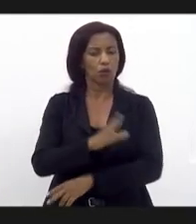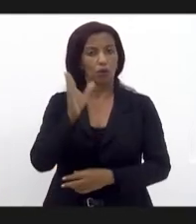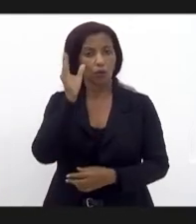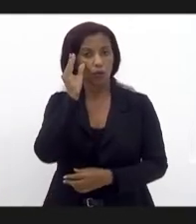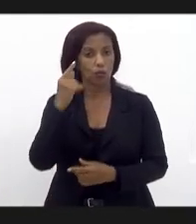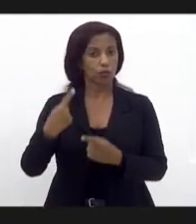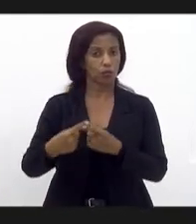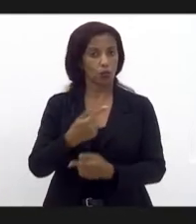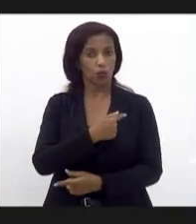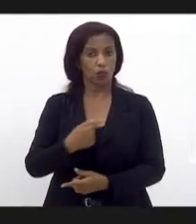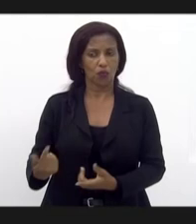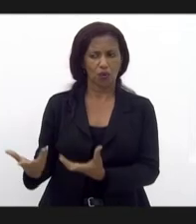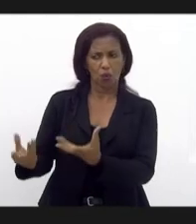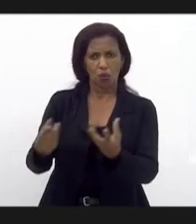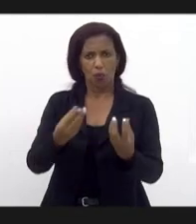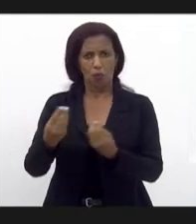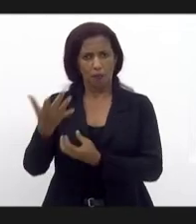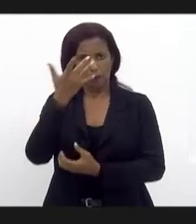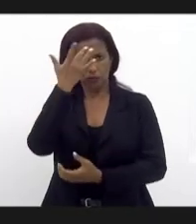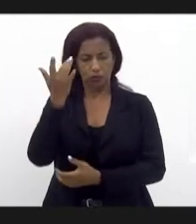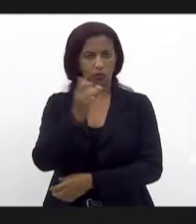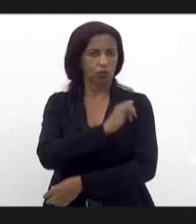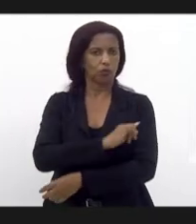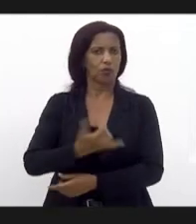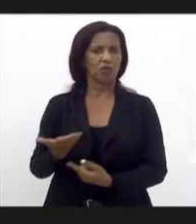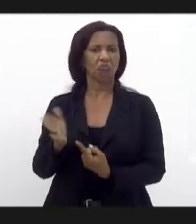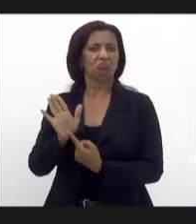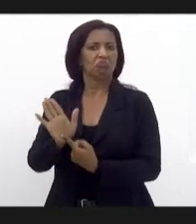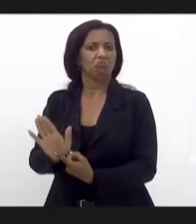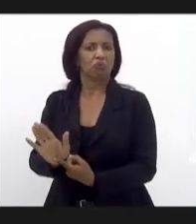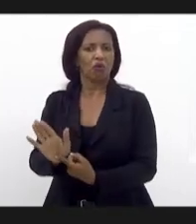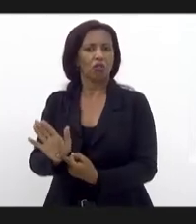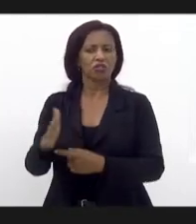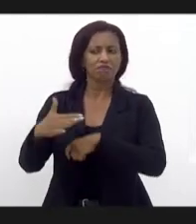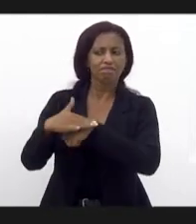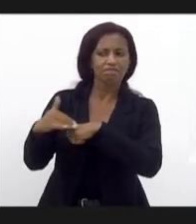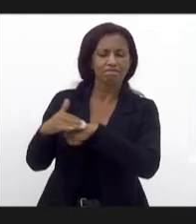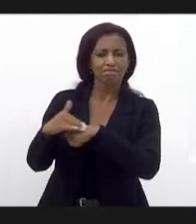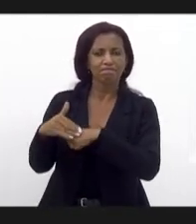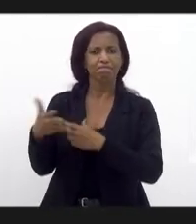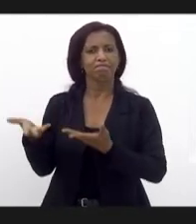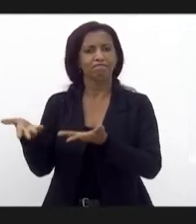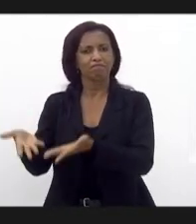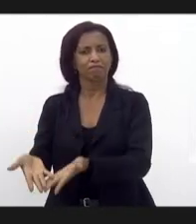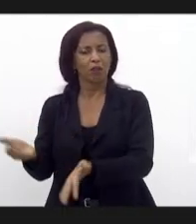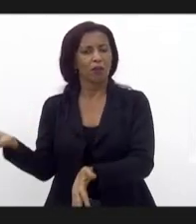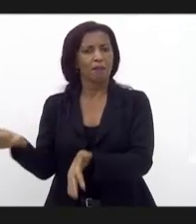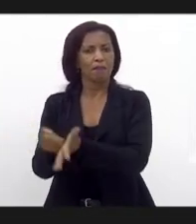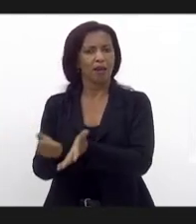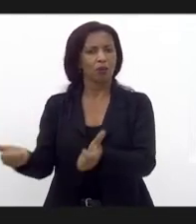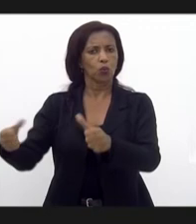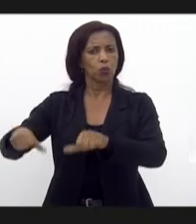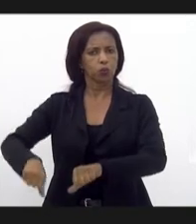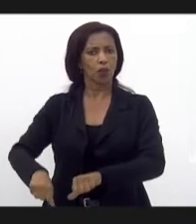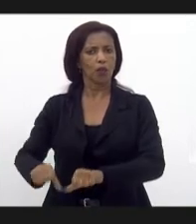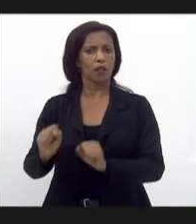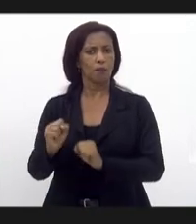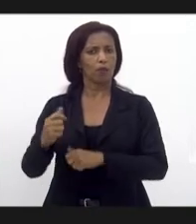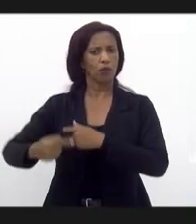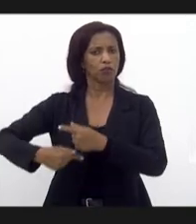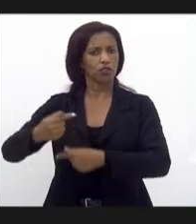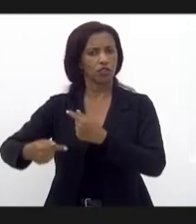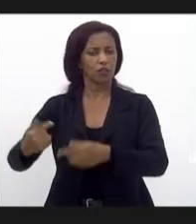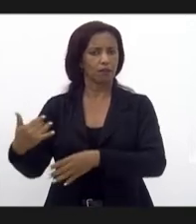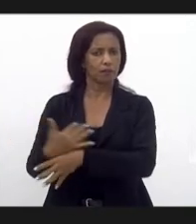porque é um governo cheio de gente do Rio de Janeiro e que não demonstra o menor carinho a preço pelo impacto negativo que isso pode gerar para a